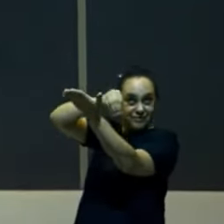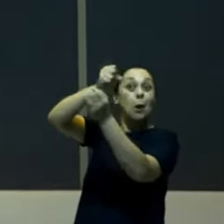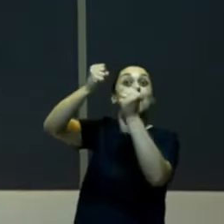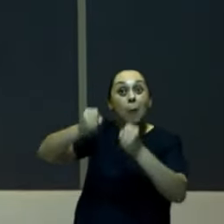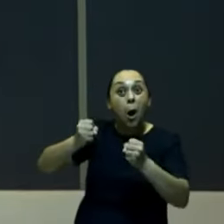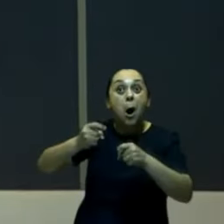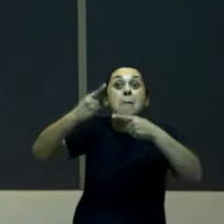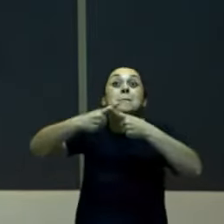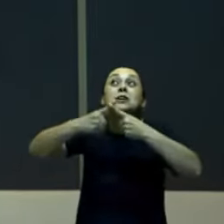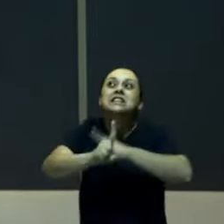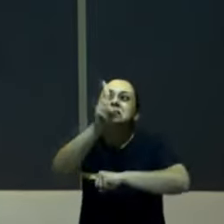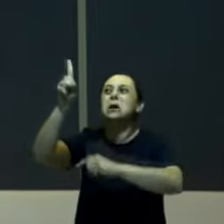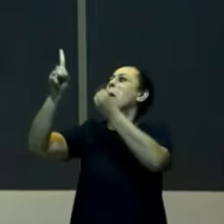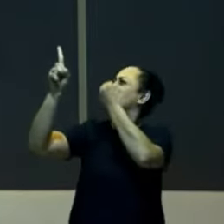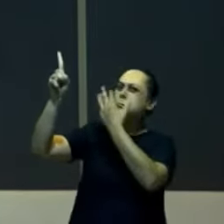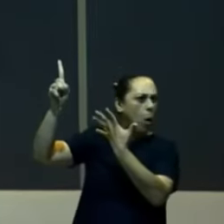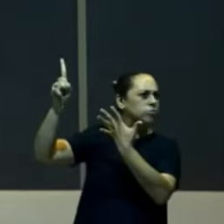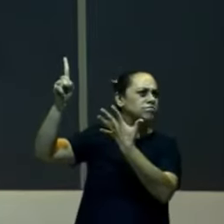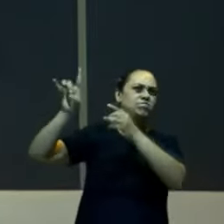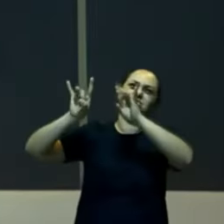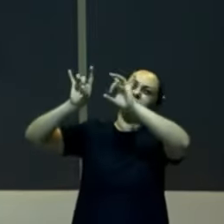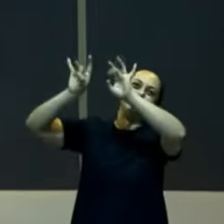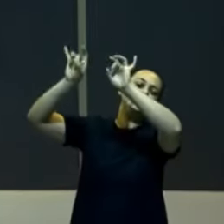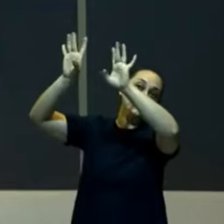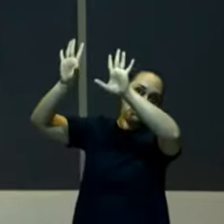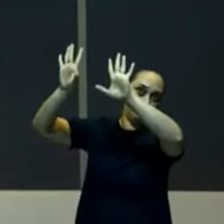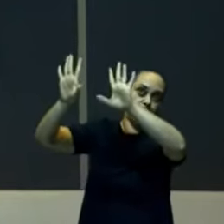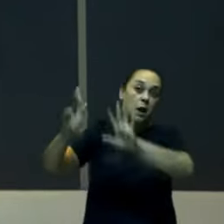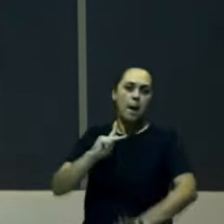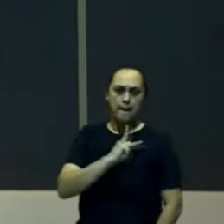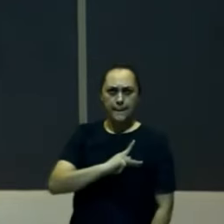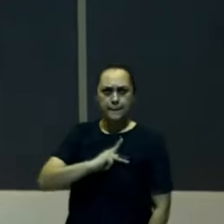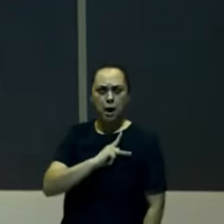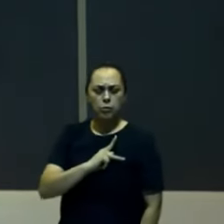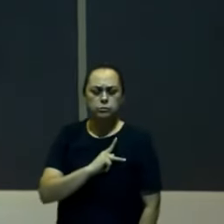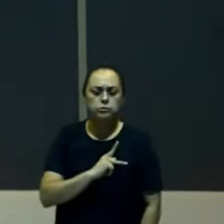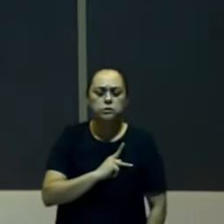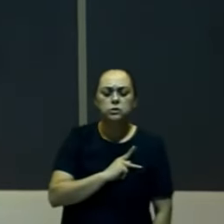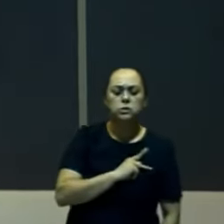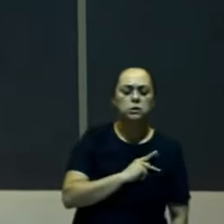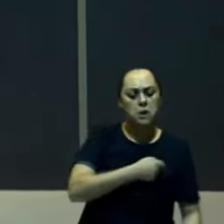generosidade. Quando Paulo, ele escreve esta carta,